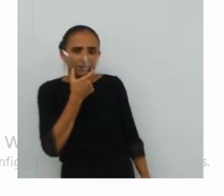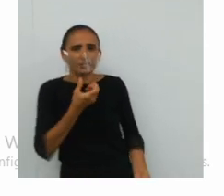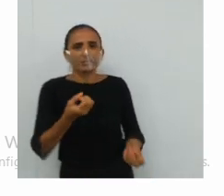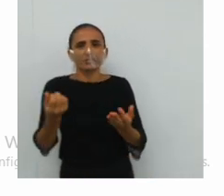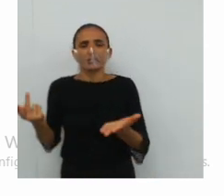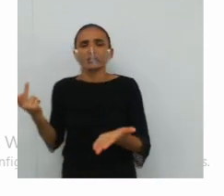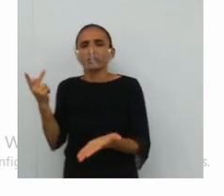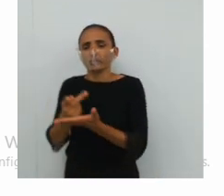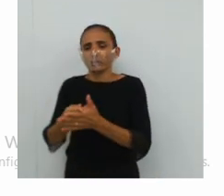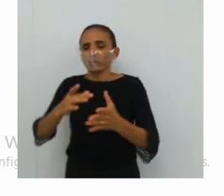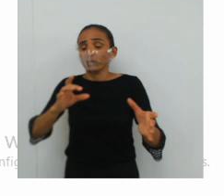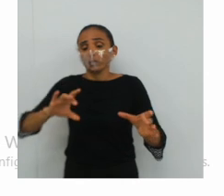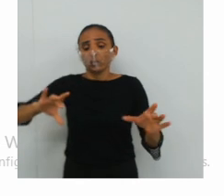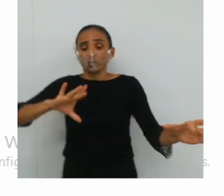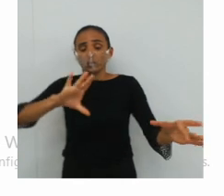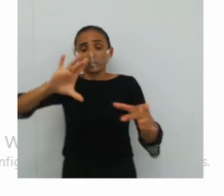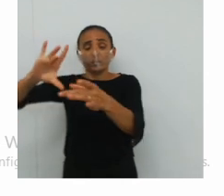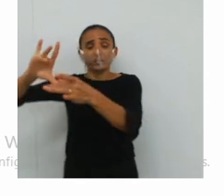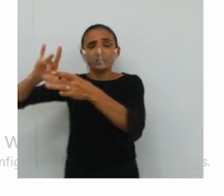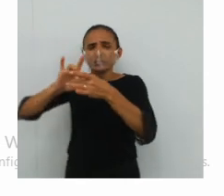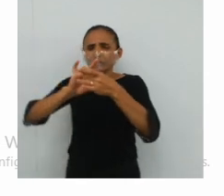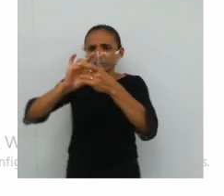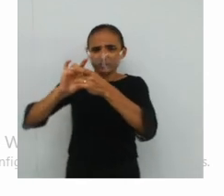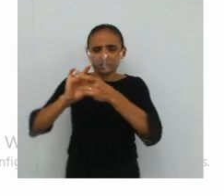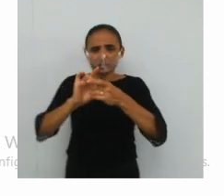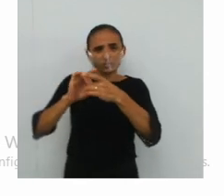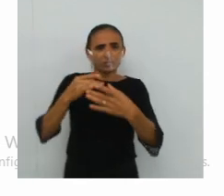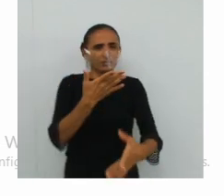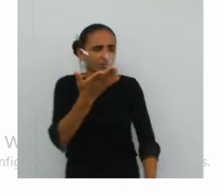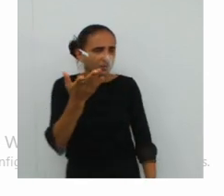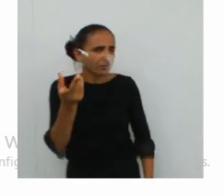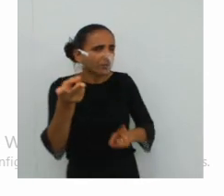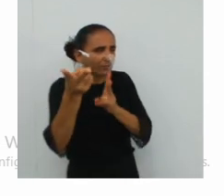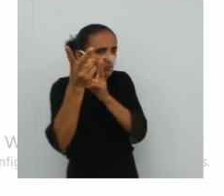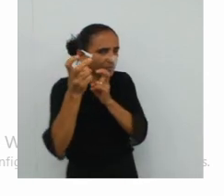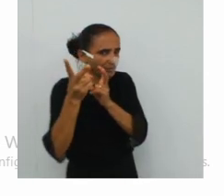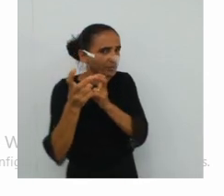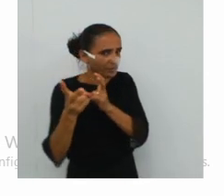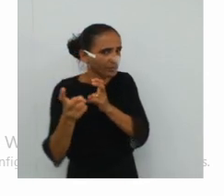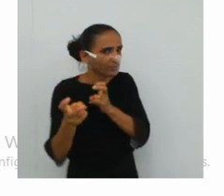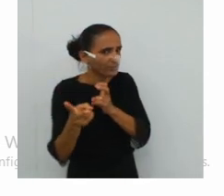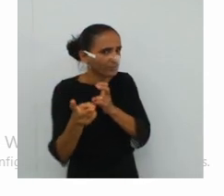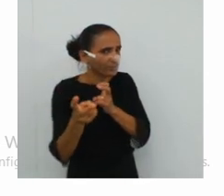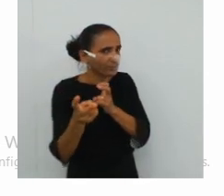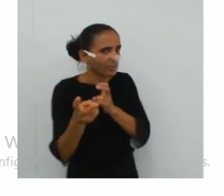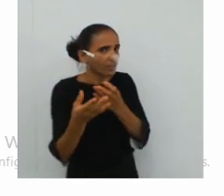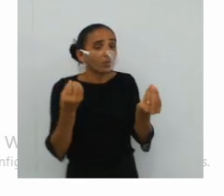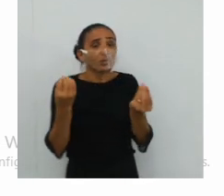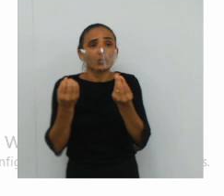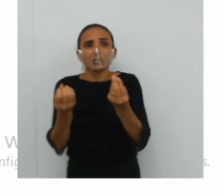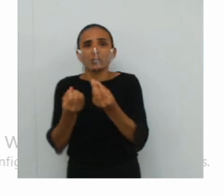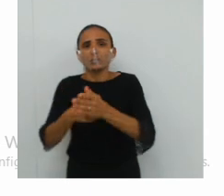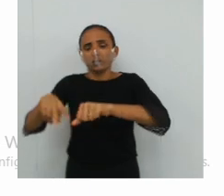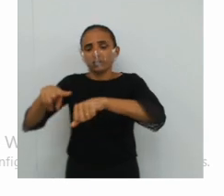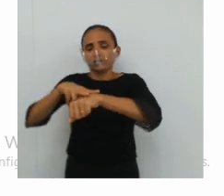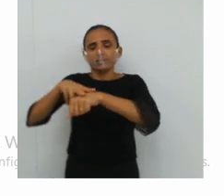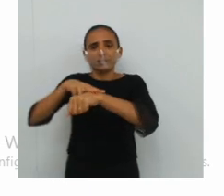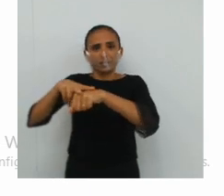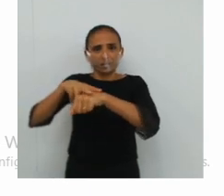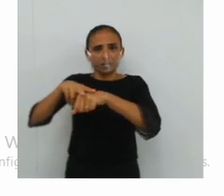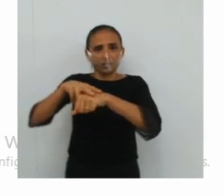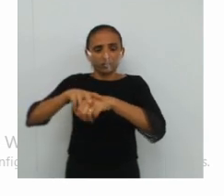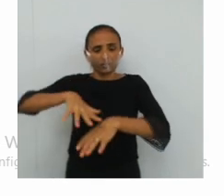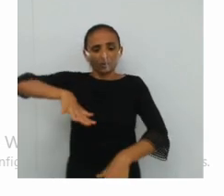forma o Reino Unido. Você está vendo aí a Bretanha e você está vendo aí que os cinturões verdes são áreas de